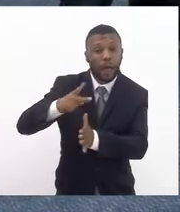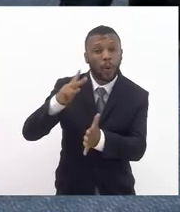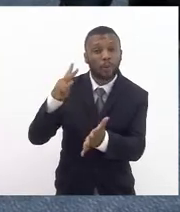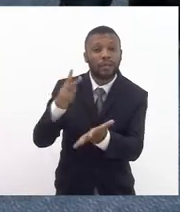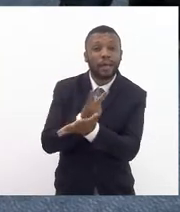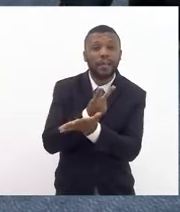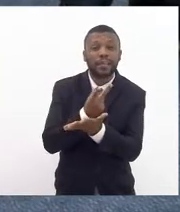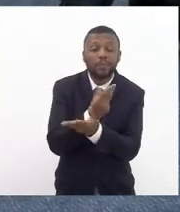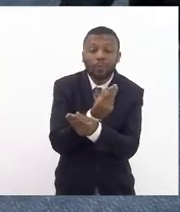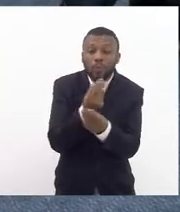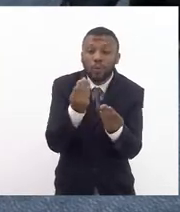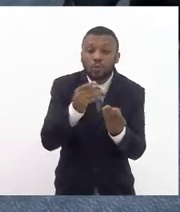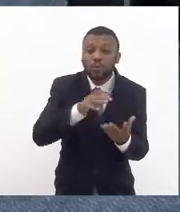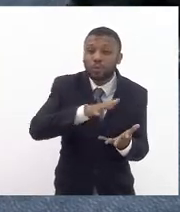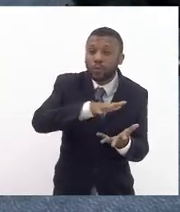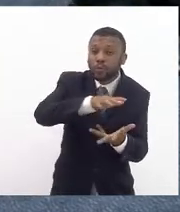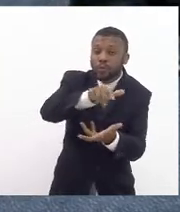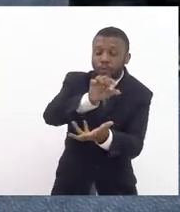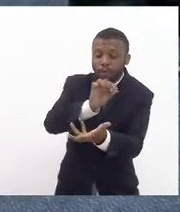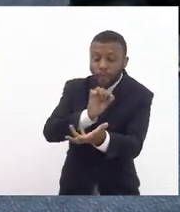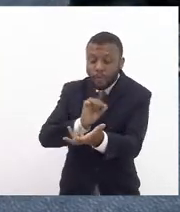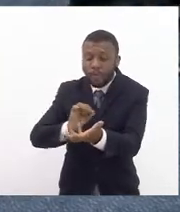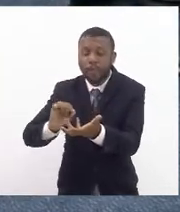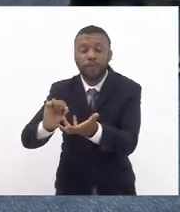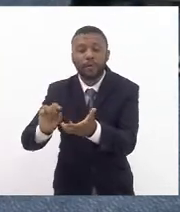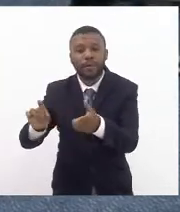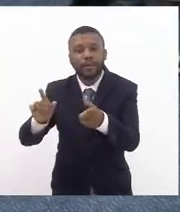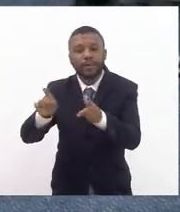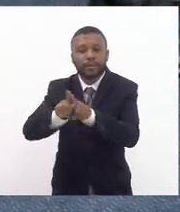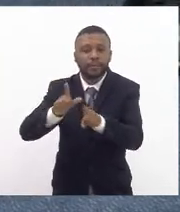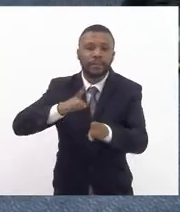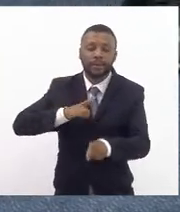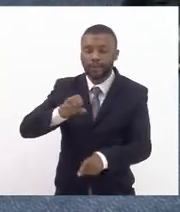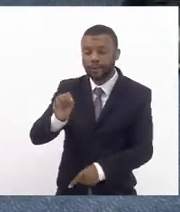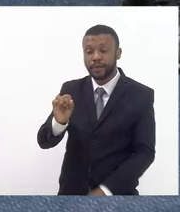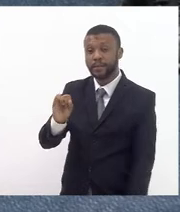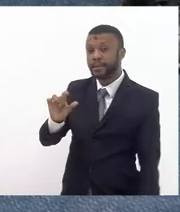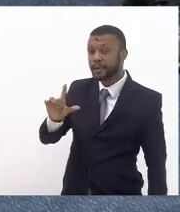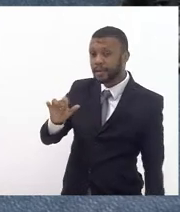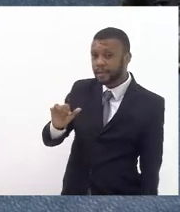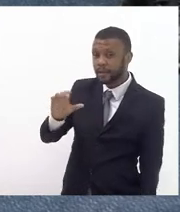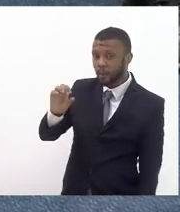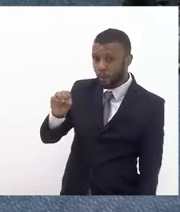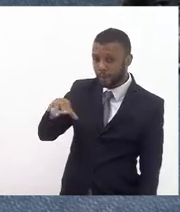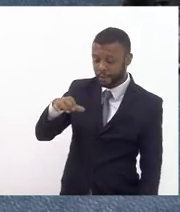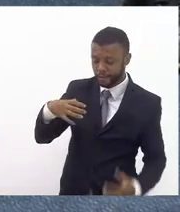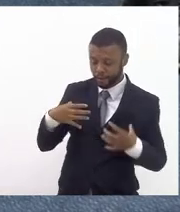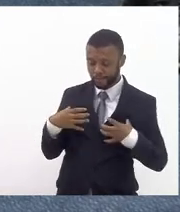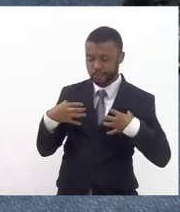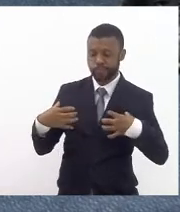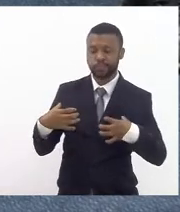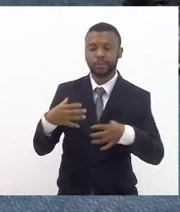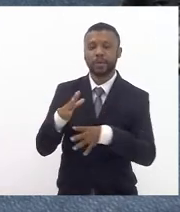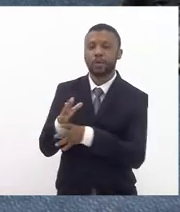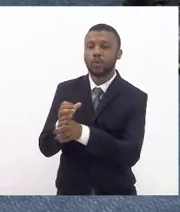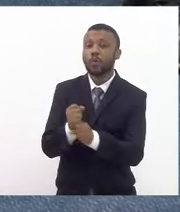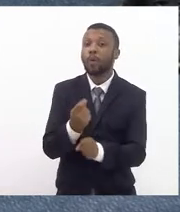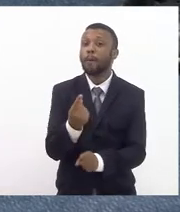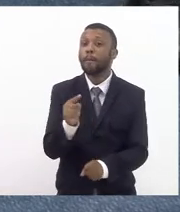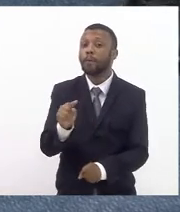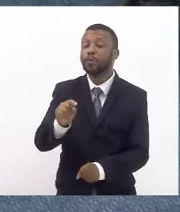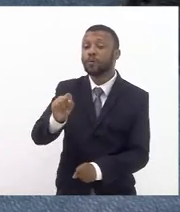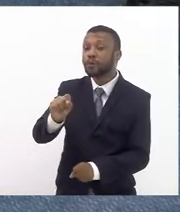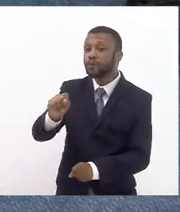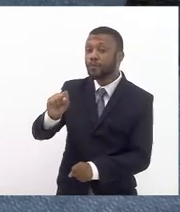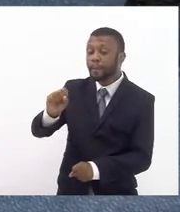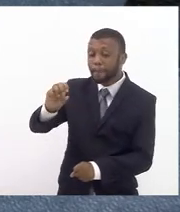razão do implante de silicone, que hoje alcança aí 1,8 milhões de